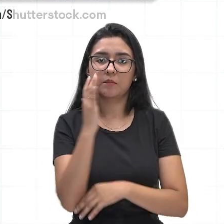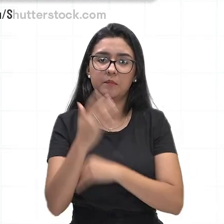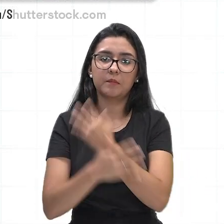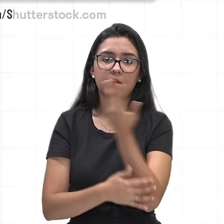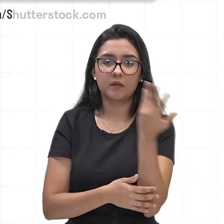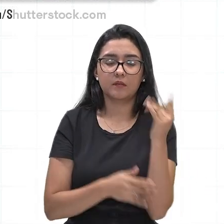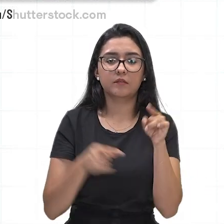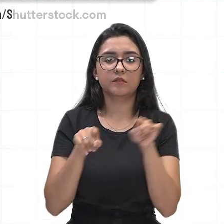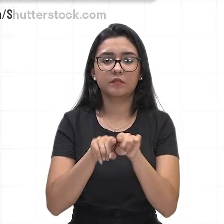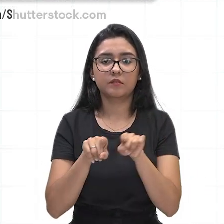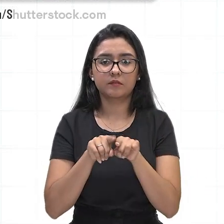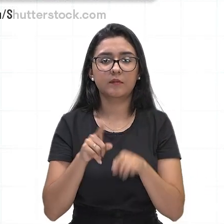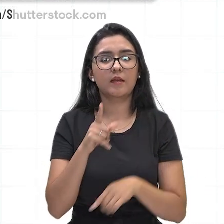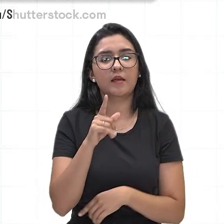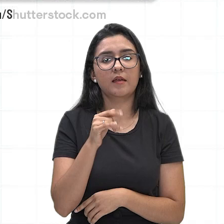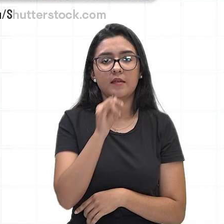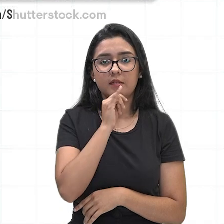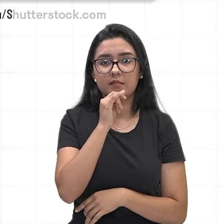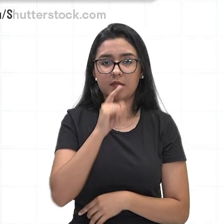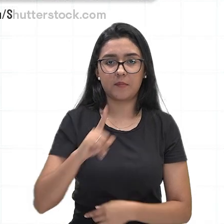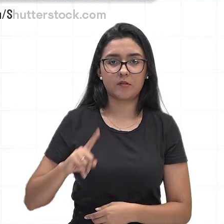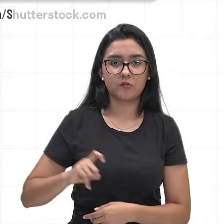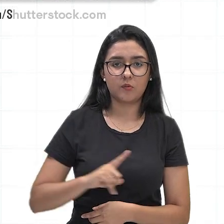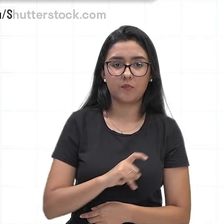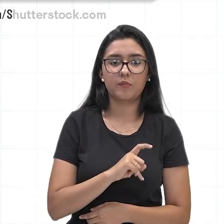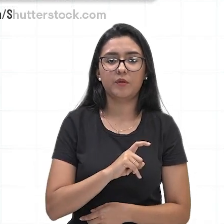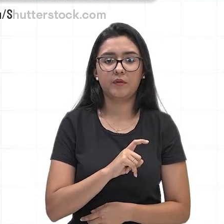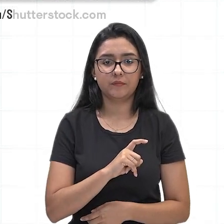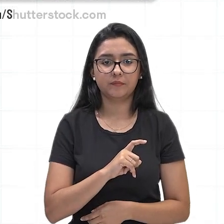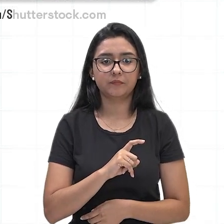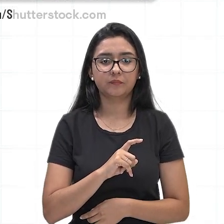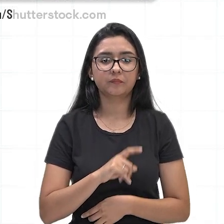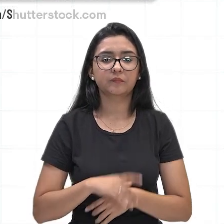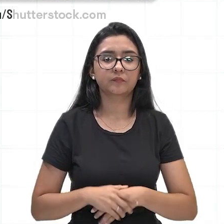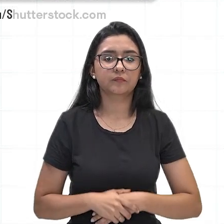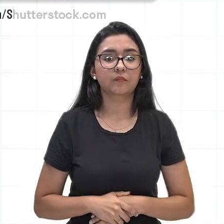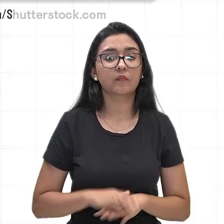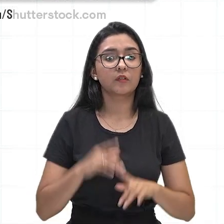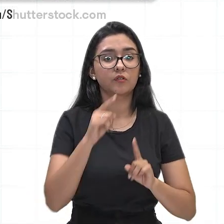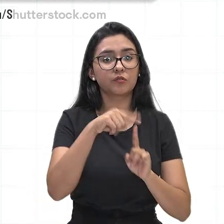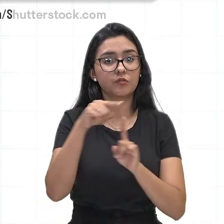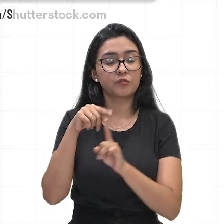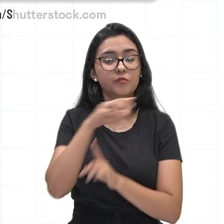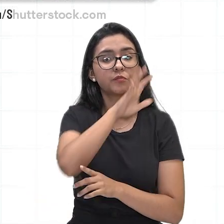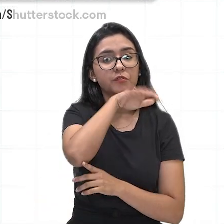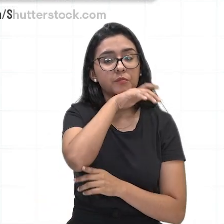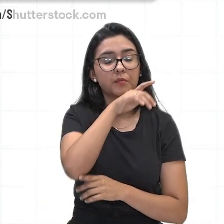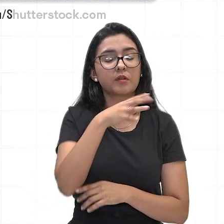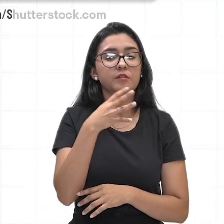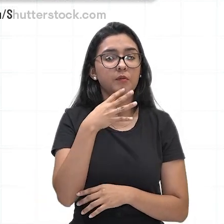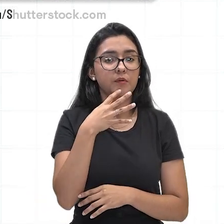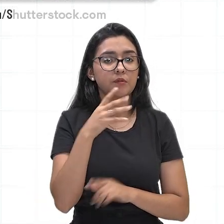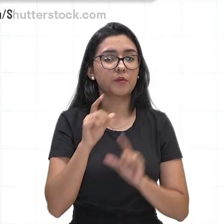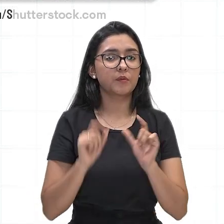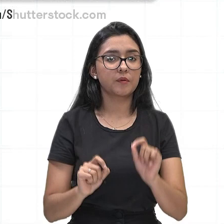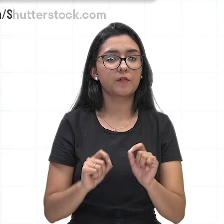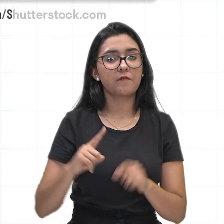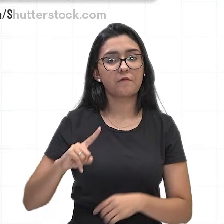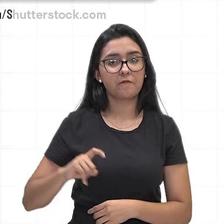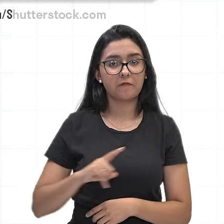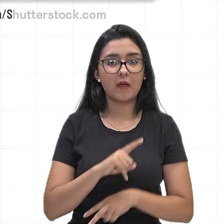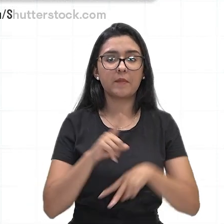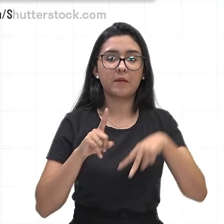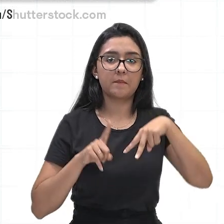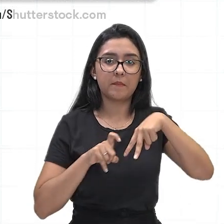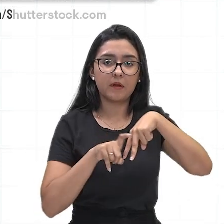humanos, como, por exemplo, as lombrigas e oxiurus. Bom, esses animais aí são também conhecidos, né? São